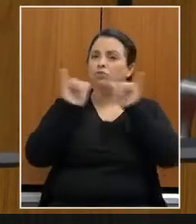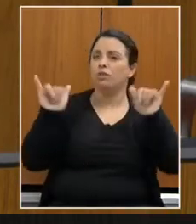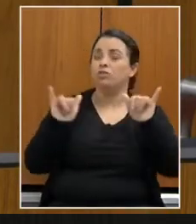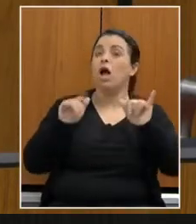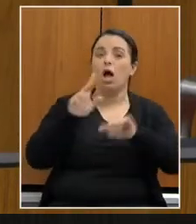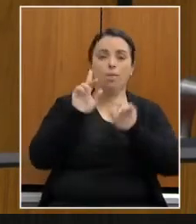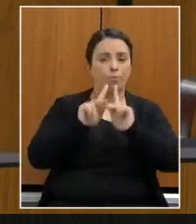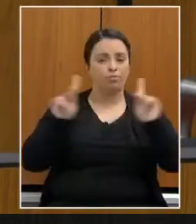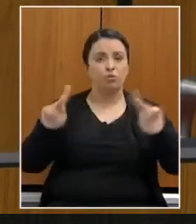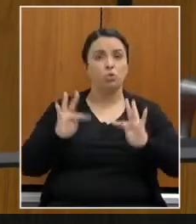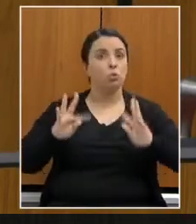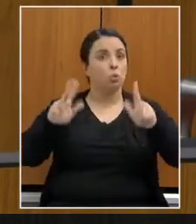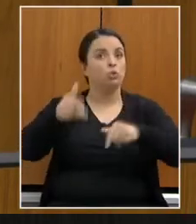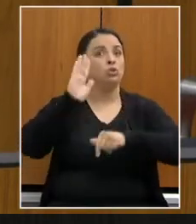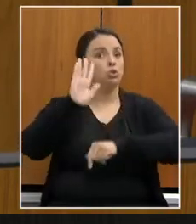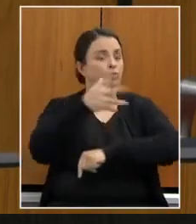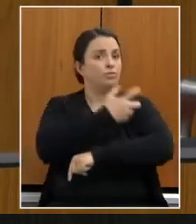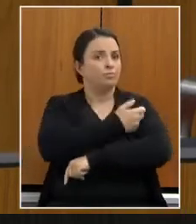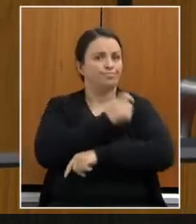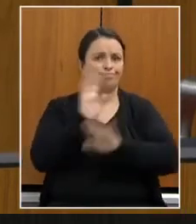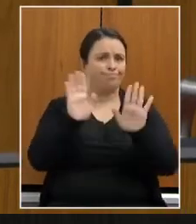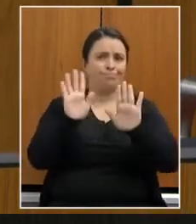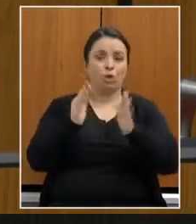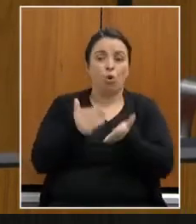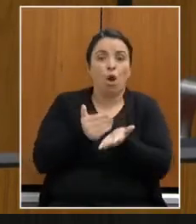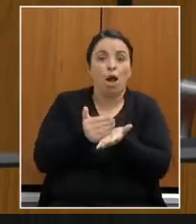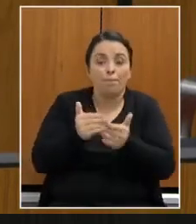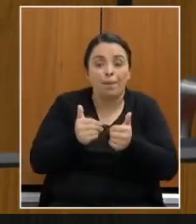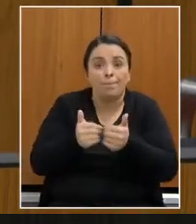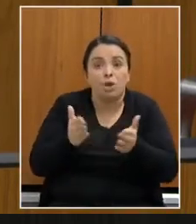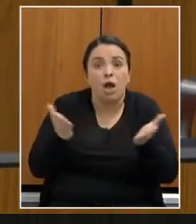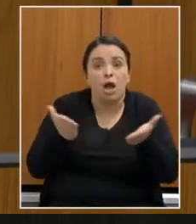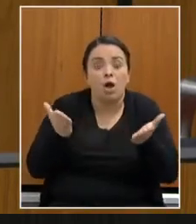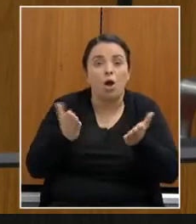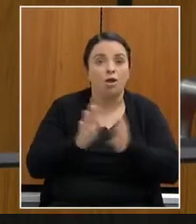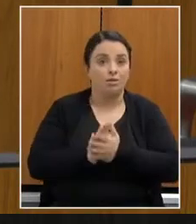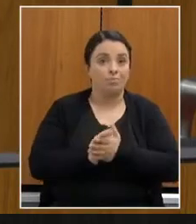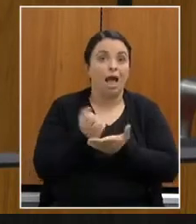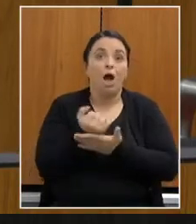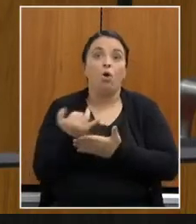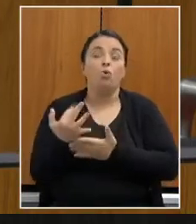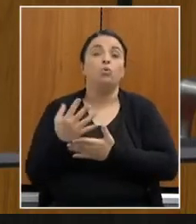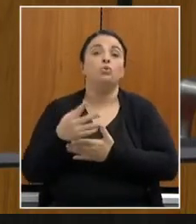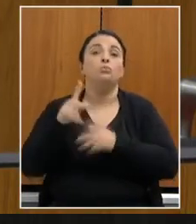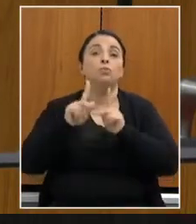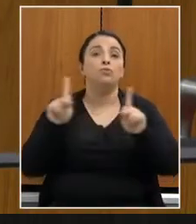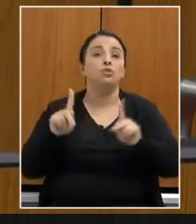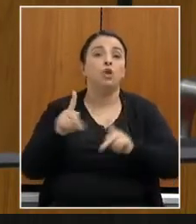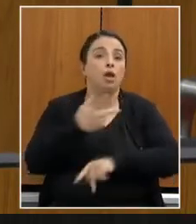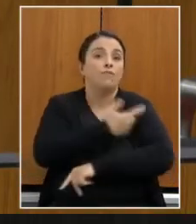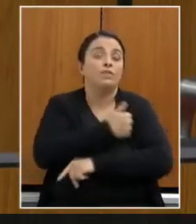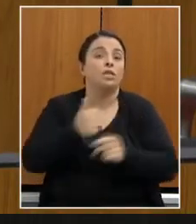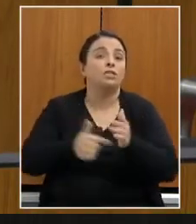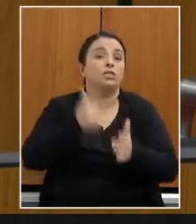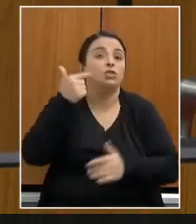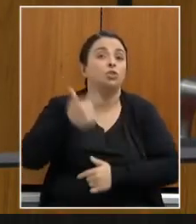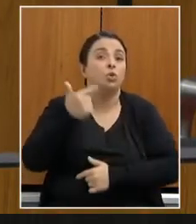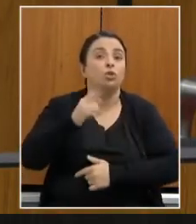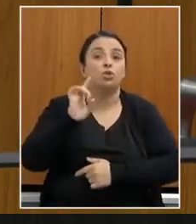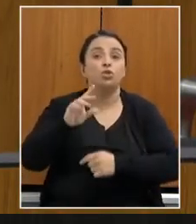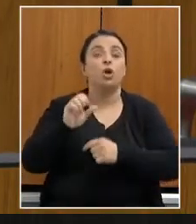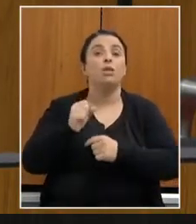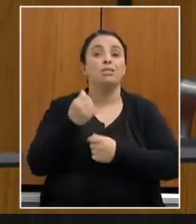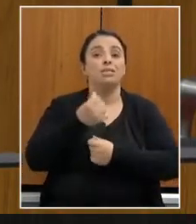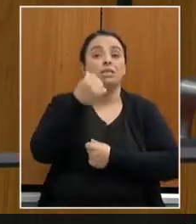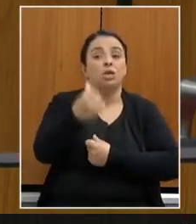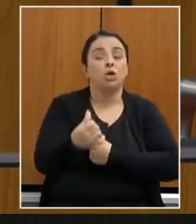vacinação dos professores começou agora tem professor que vai receber a segunda dose no segundo semestre né então a categoria não está vacinada comunidade escolar